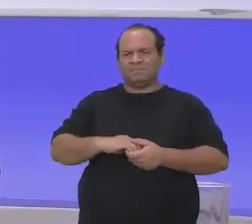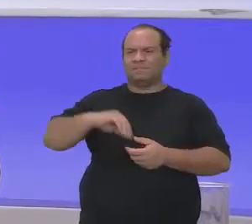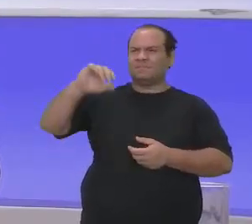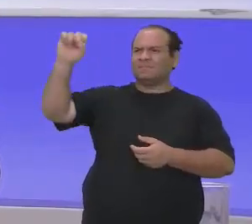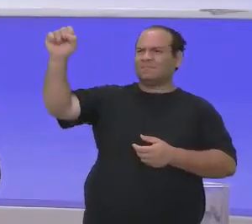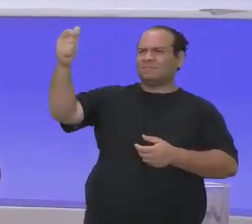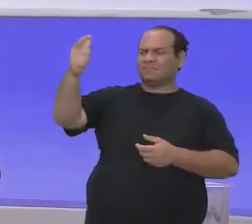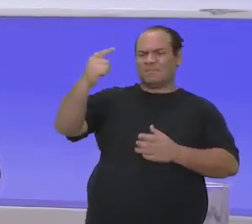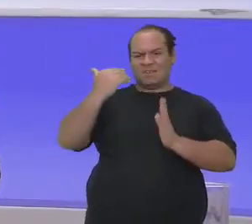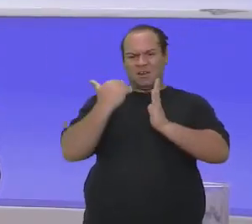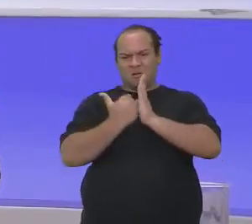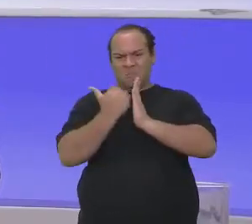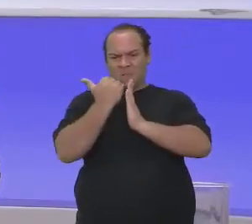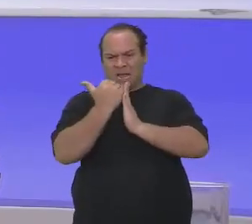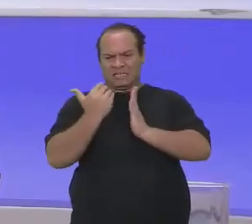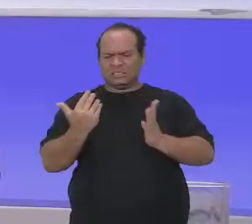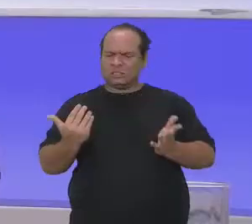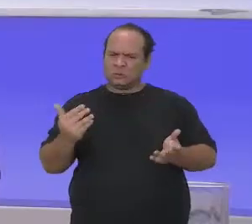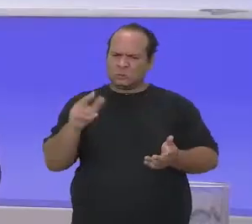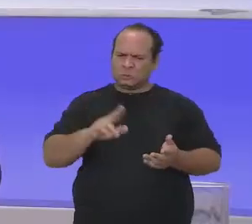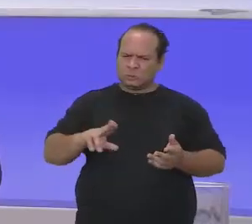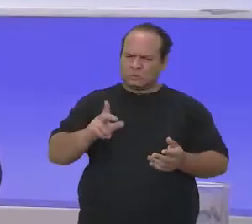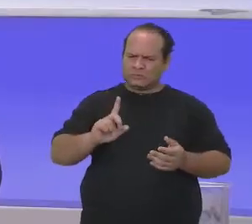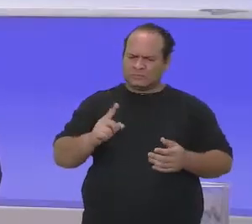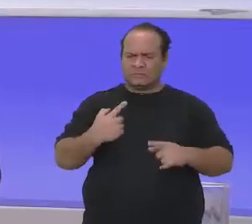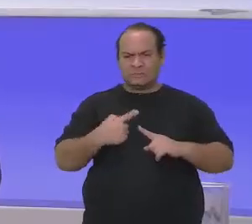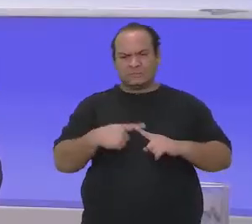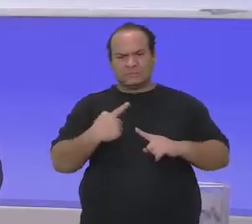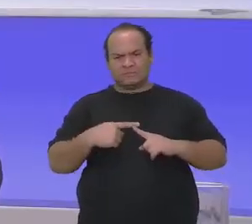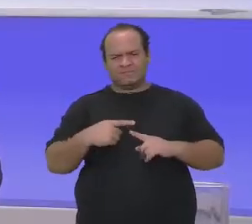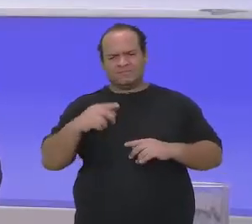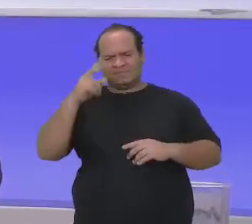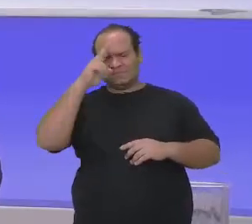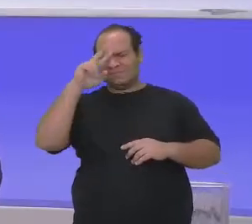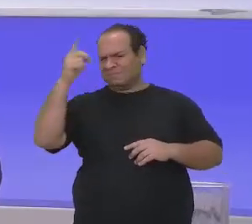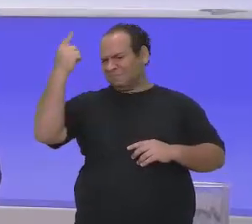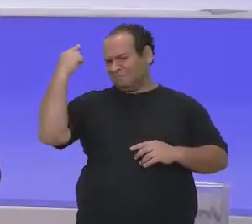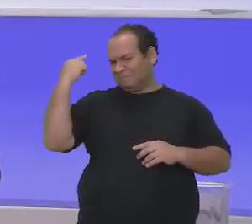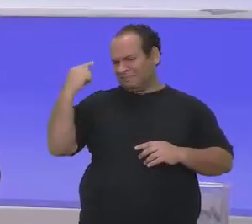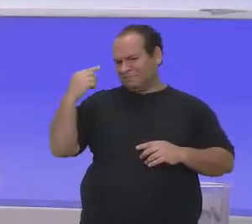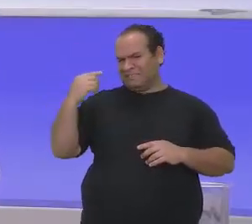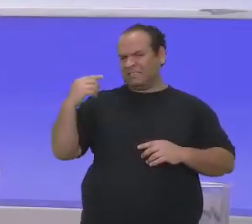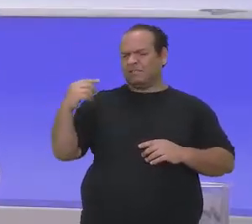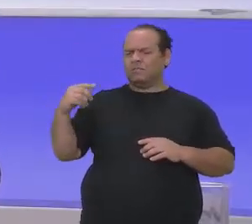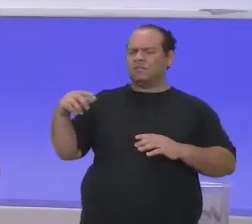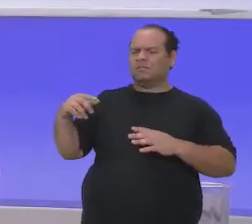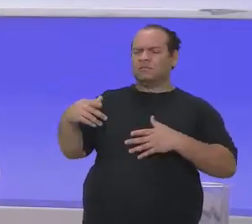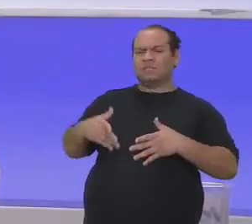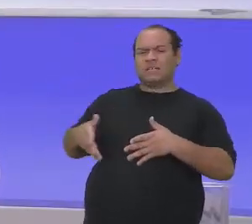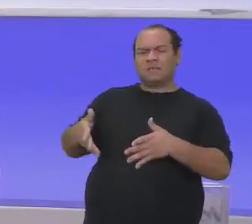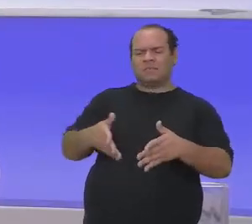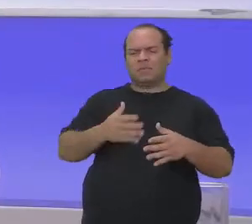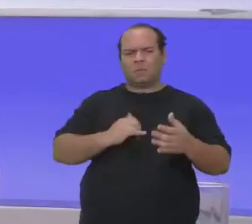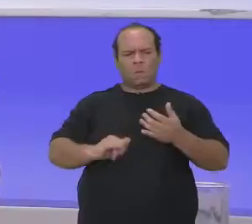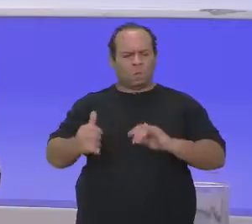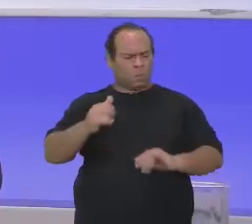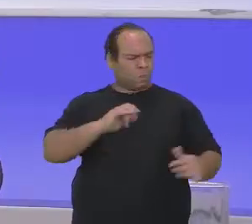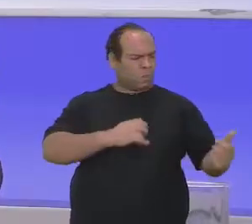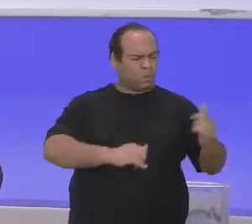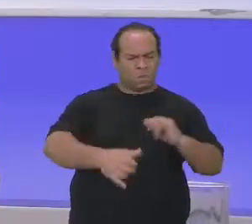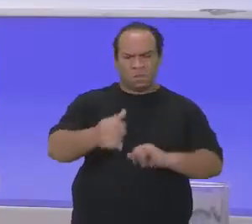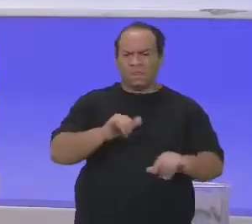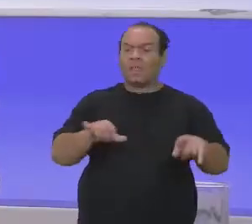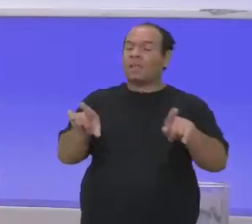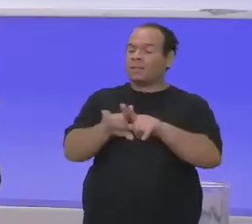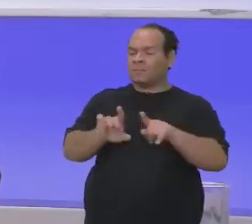solar, se não me engano foi essa uma das perguntas, né? Lembra quando a gente falou dos caminhos da energia elétrica e eu até comentei sobre a